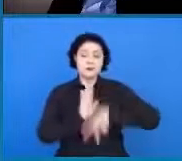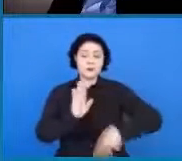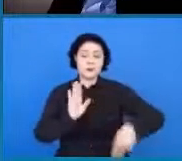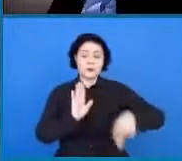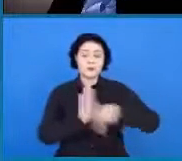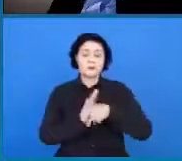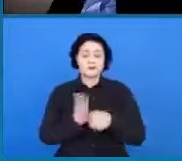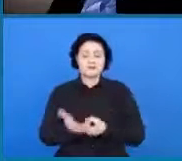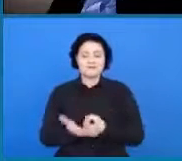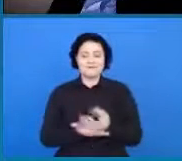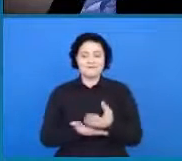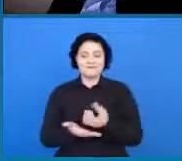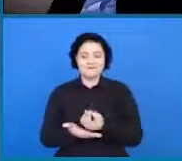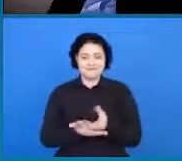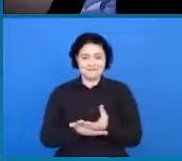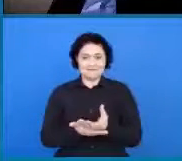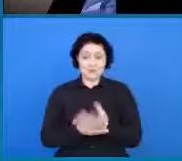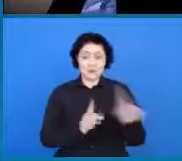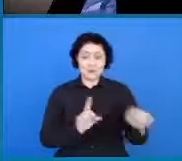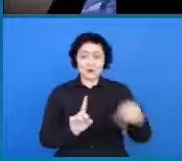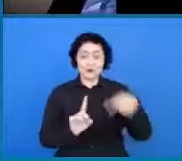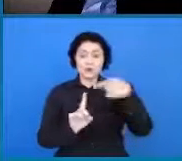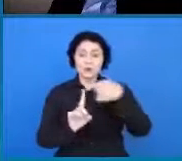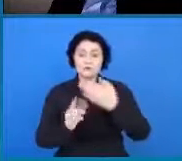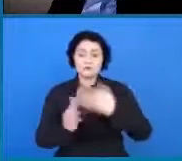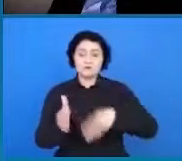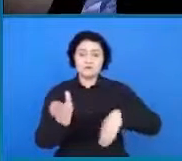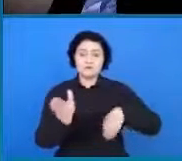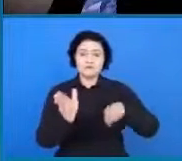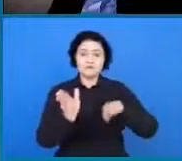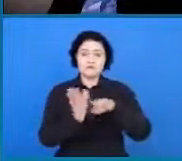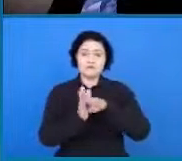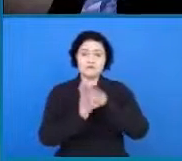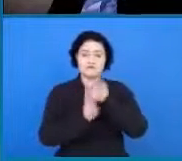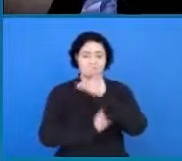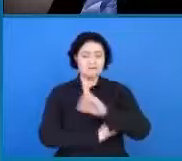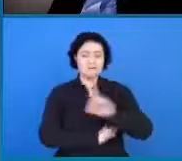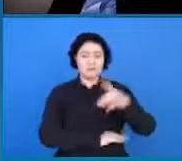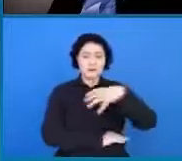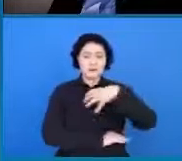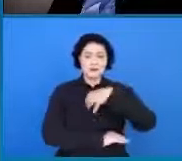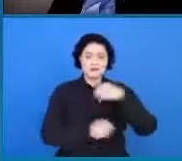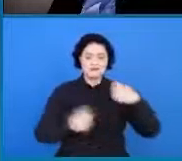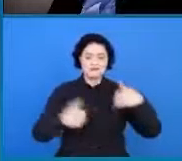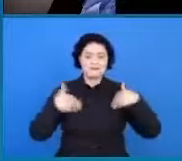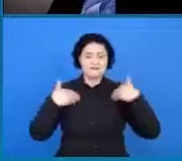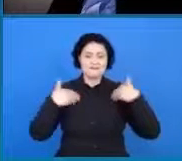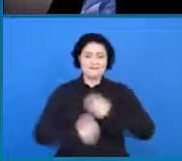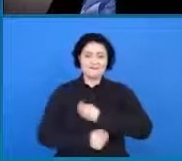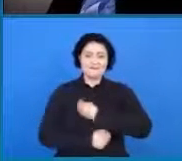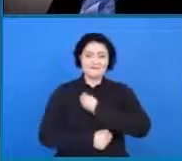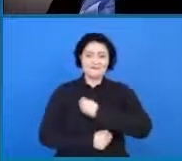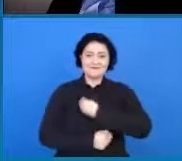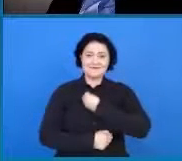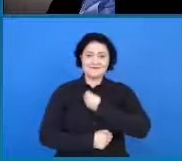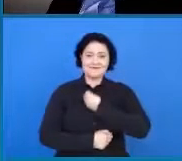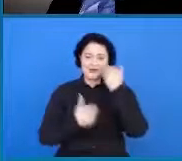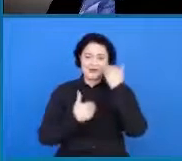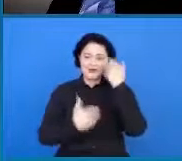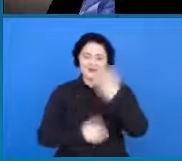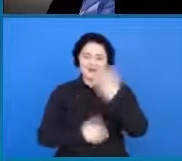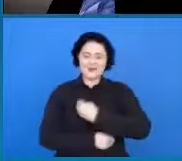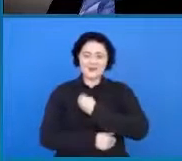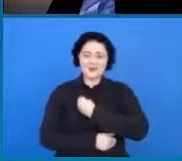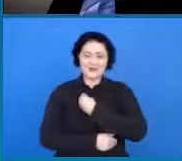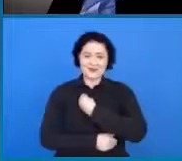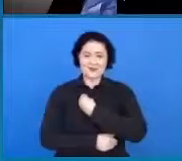própria doutrina alcançar corações para o reino de Deus para a alegria de viver a gratidão pela